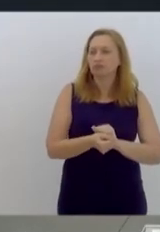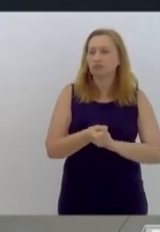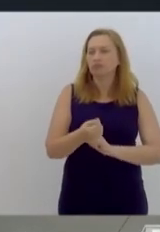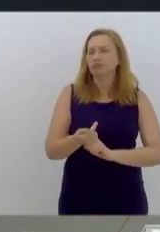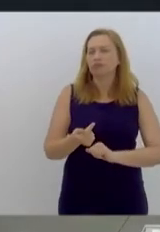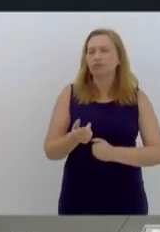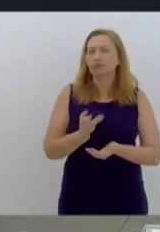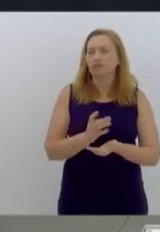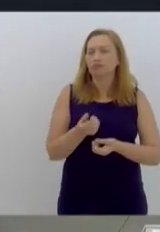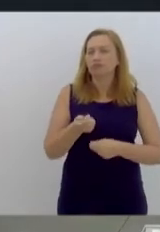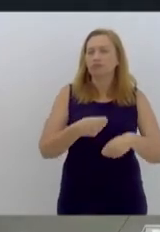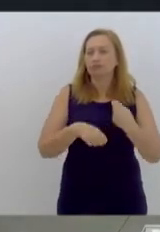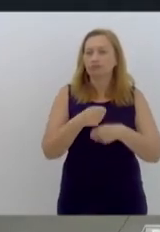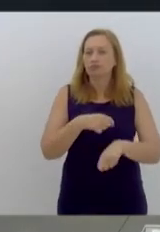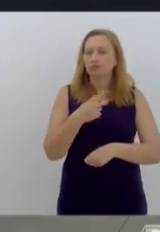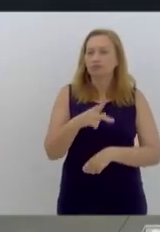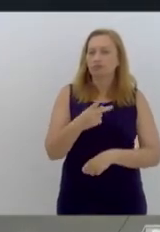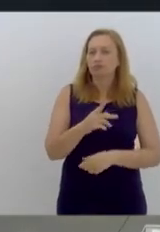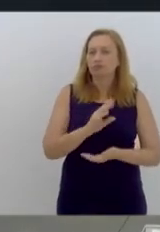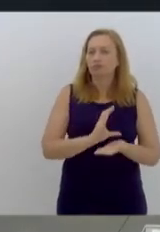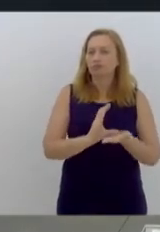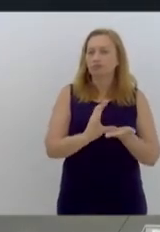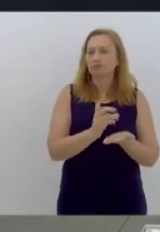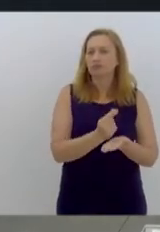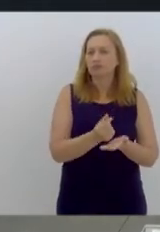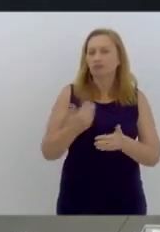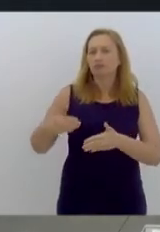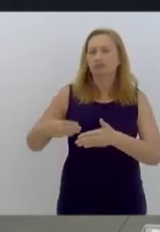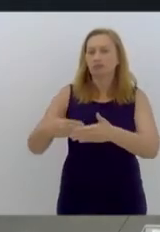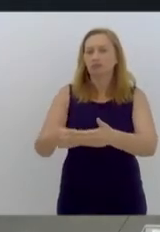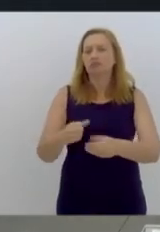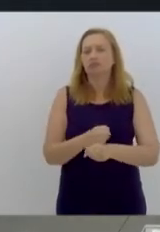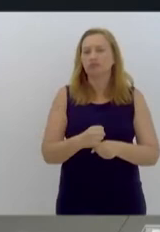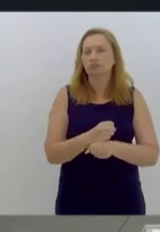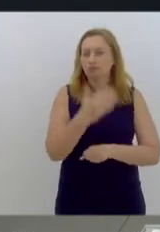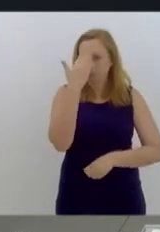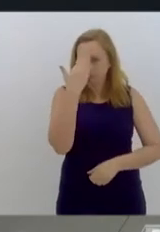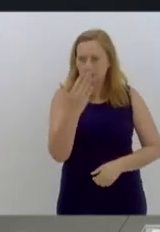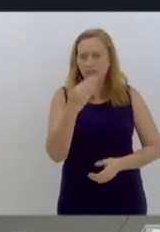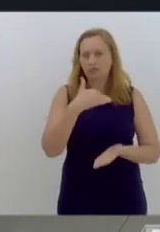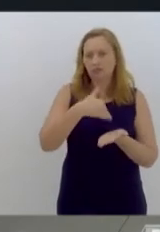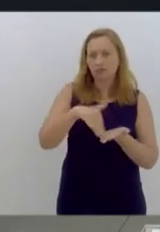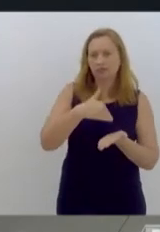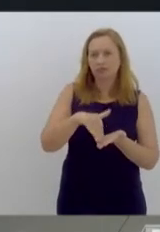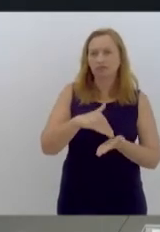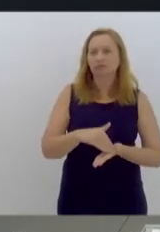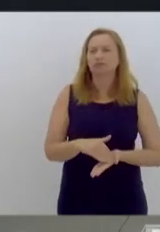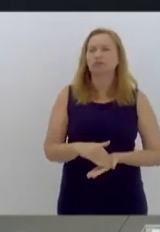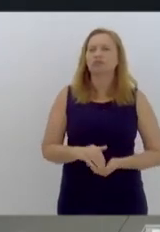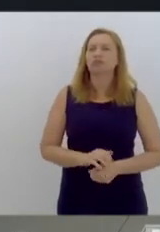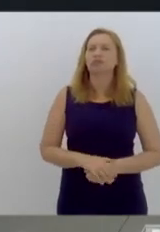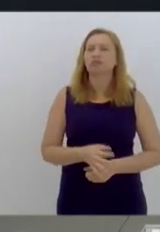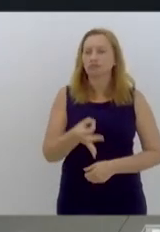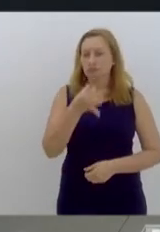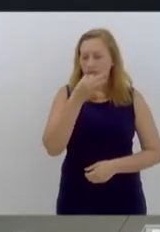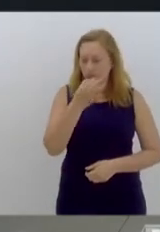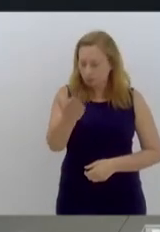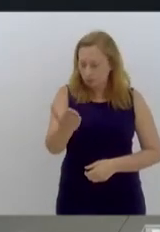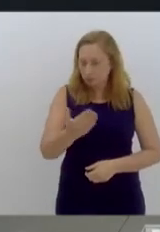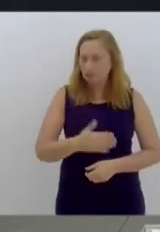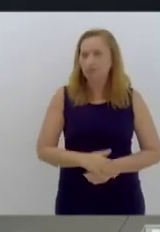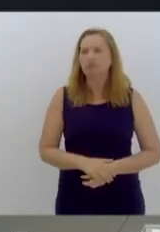seus orçamentos ao longo do ano. Era essa a minha colaboração. Obrigado. Obrigado, secretário, pela sua